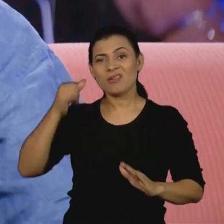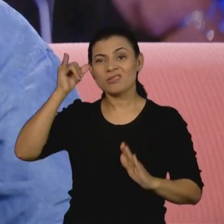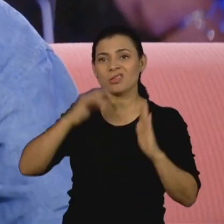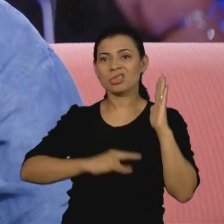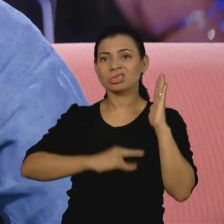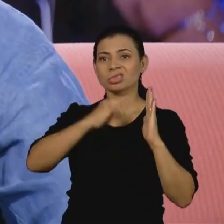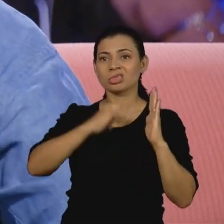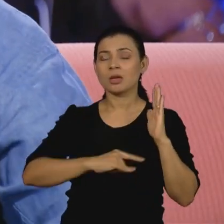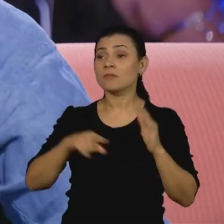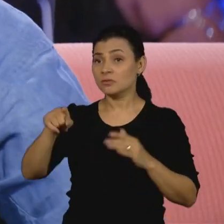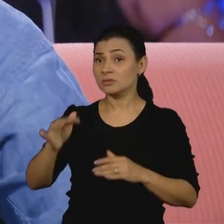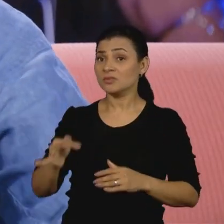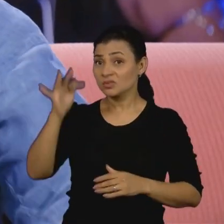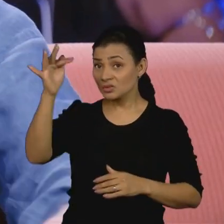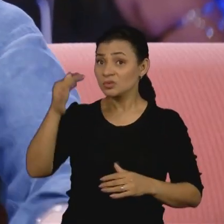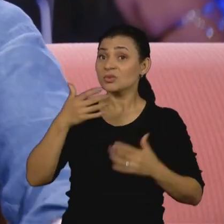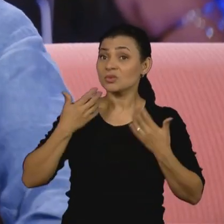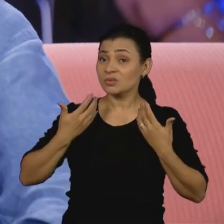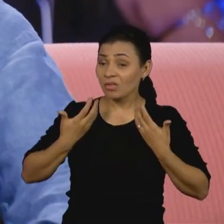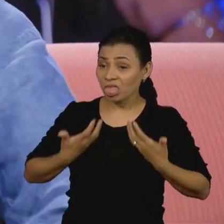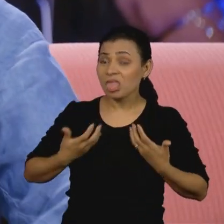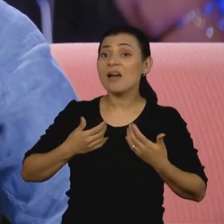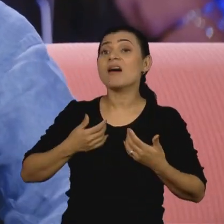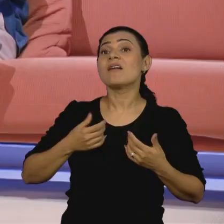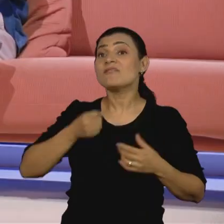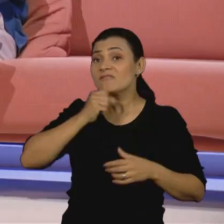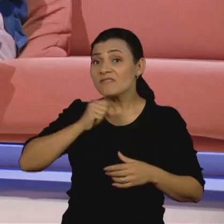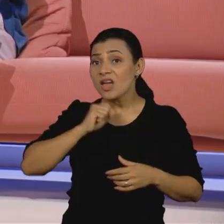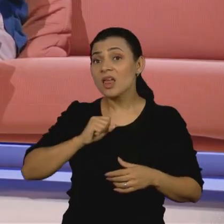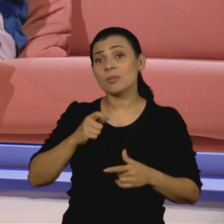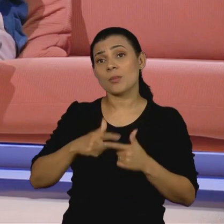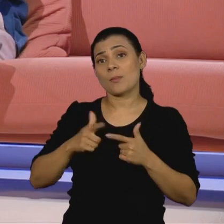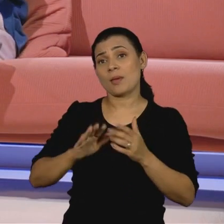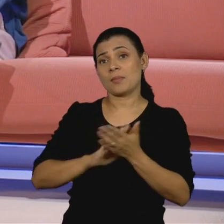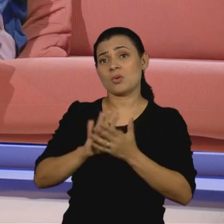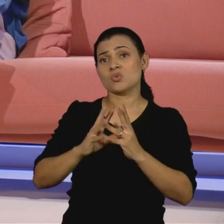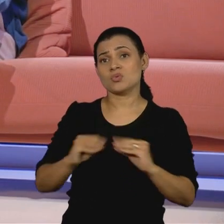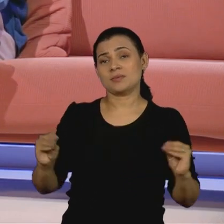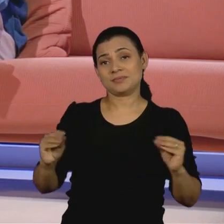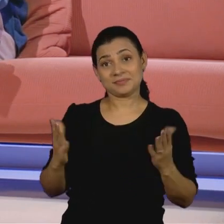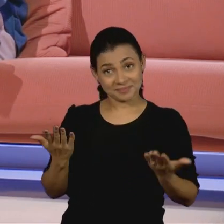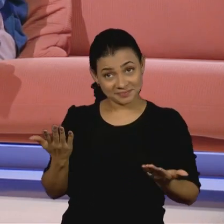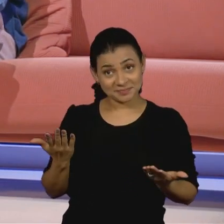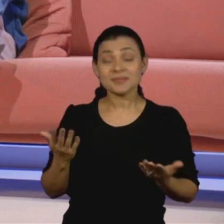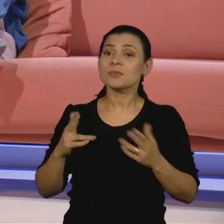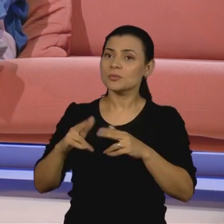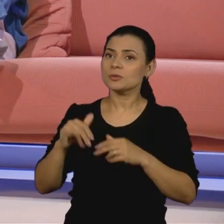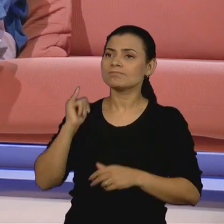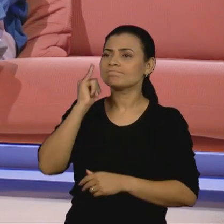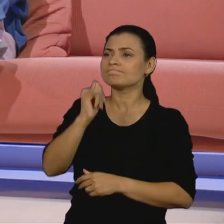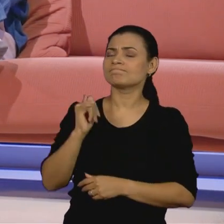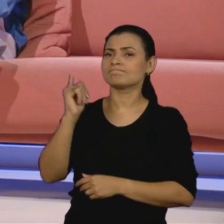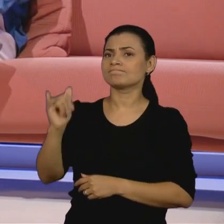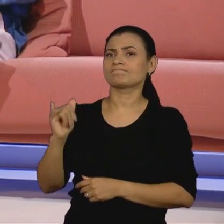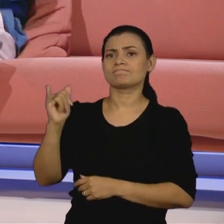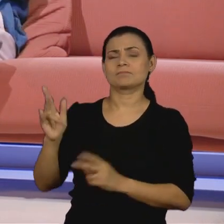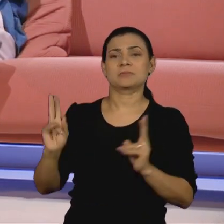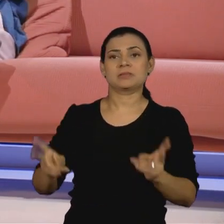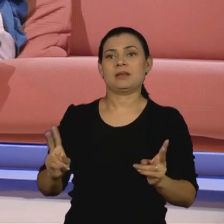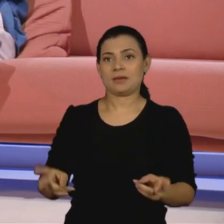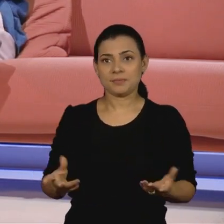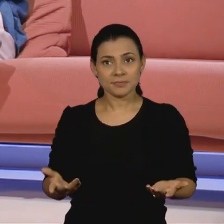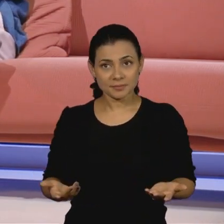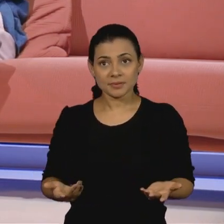você ficar velho, você vai ter menos problema do que se você for por elevador. Então, eu tenho falado muito nisso, né?